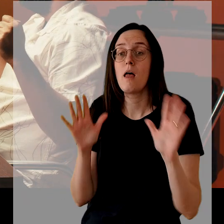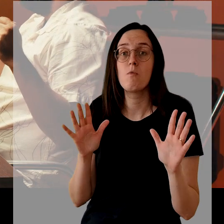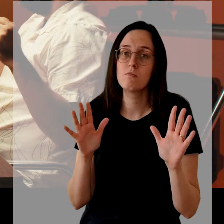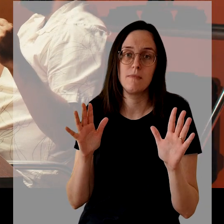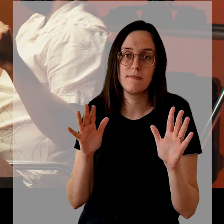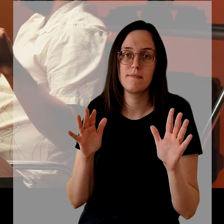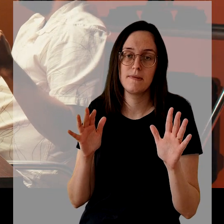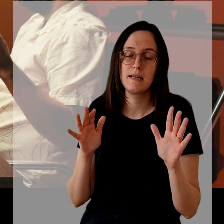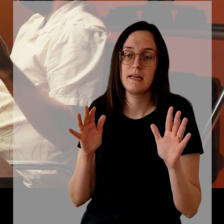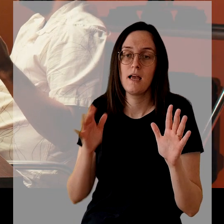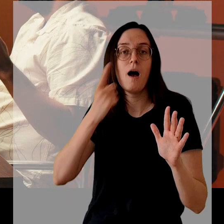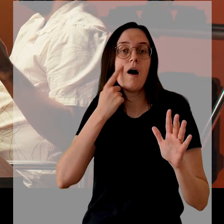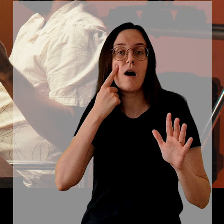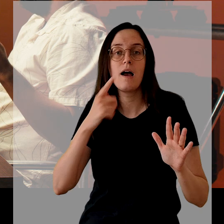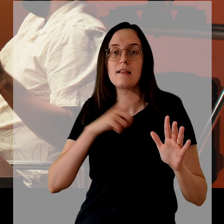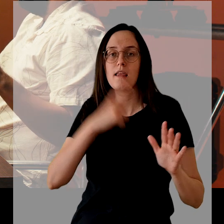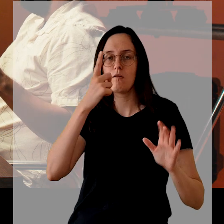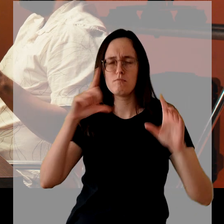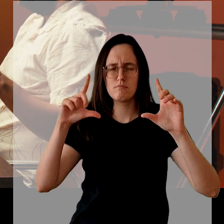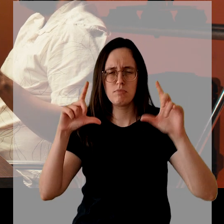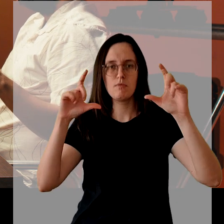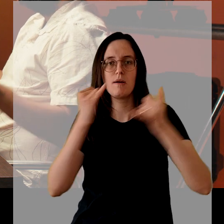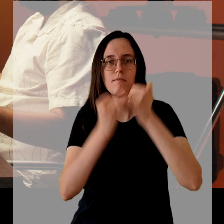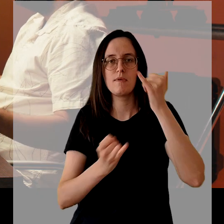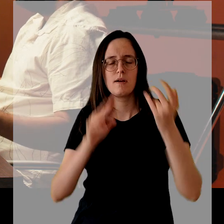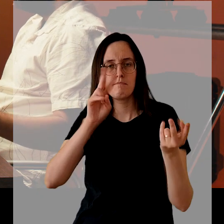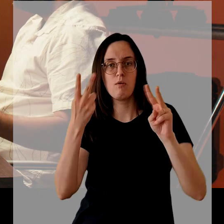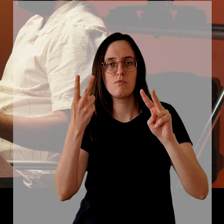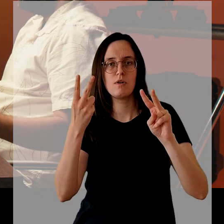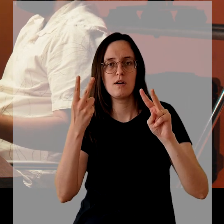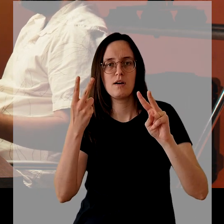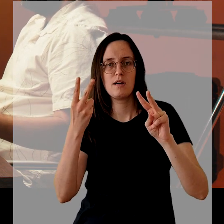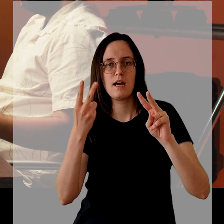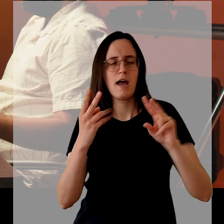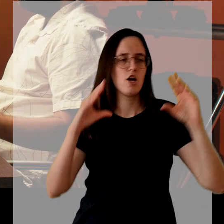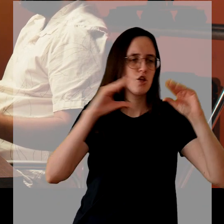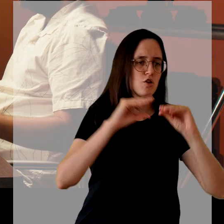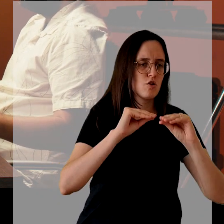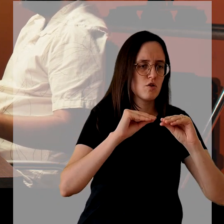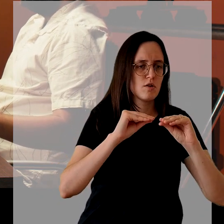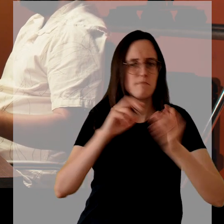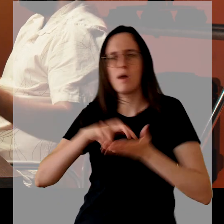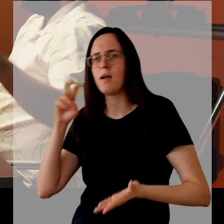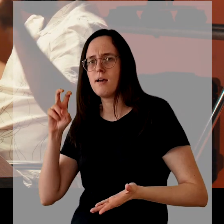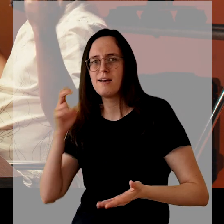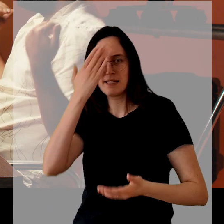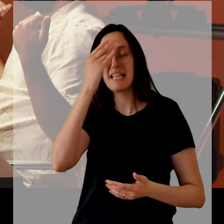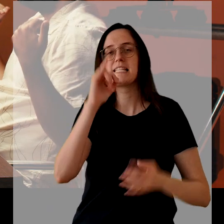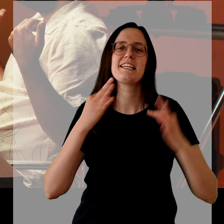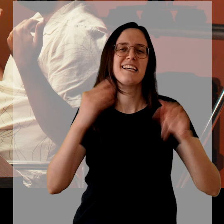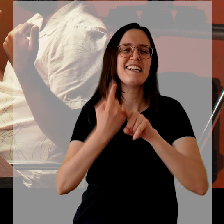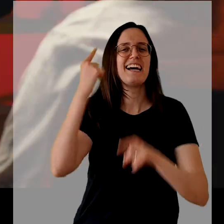preciso, com um clique, eu preciso mudar de noite para dia. Eu quero isso. Idealmente, se eu